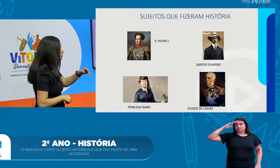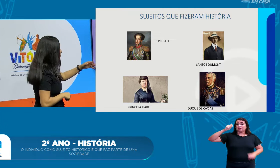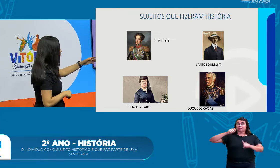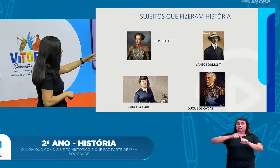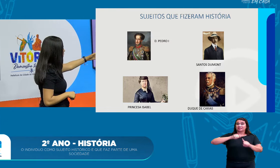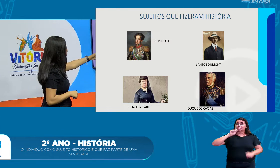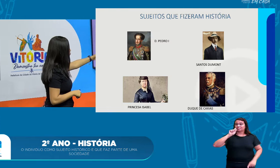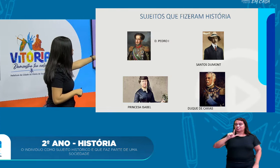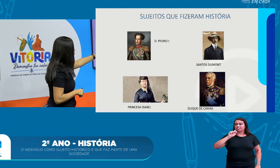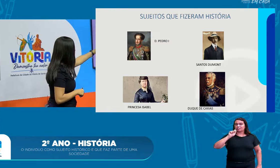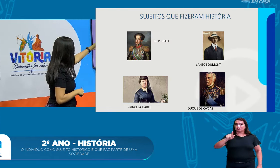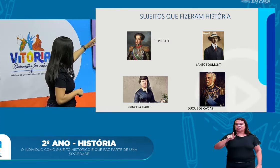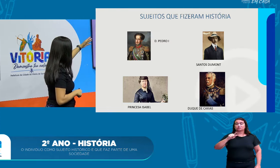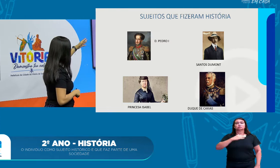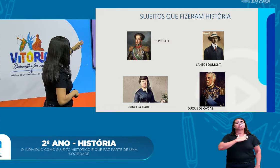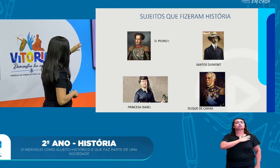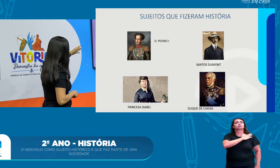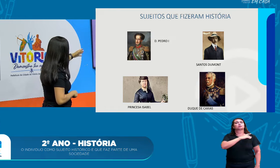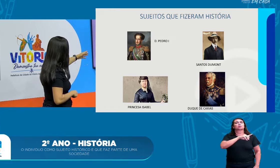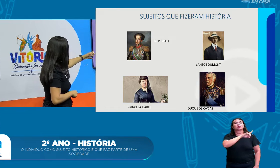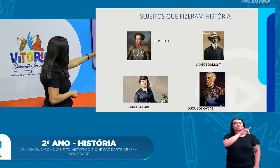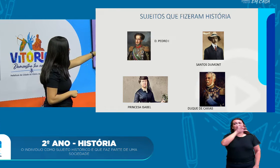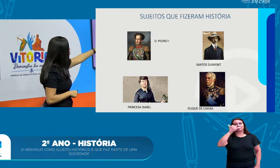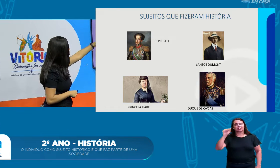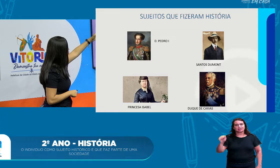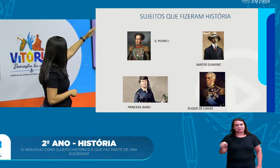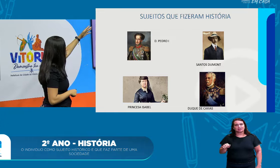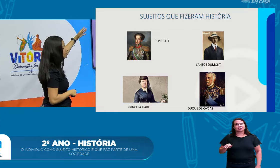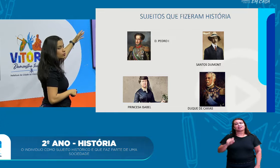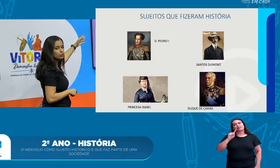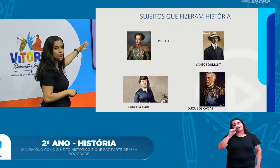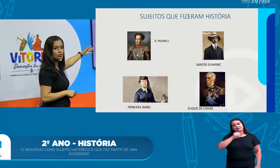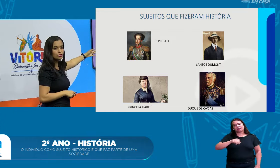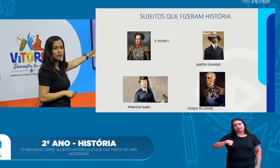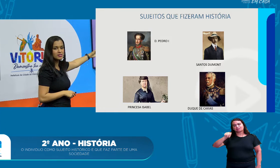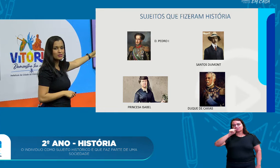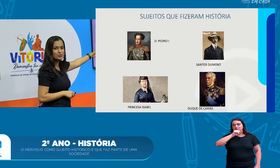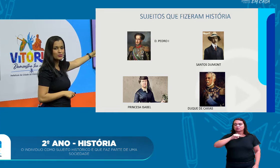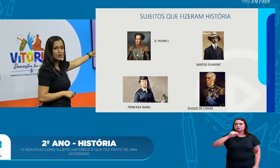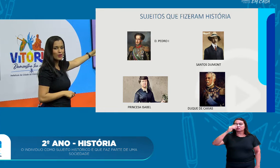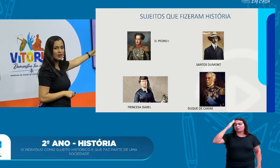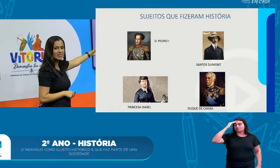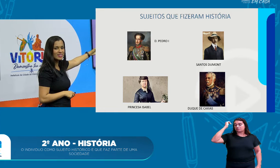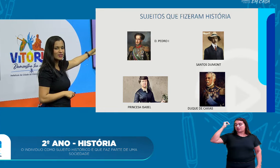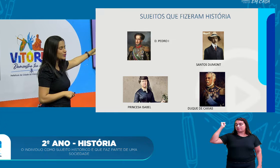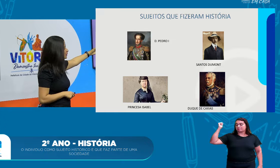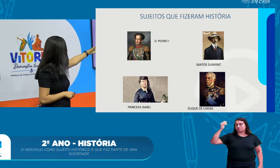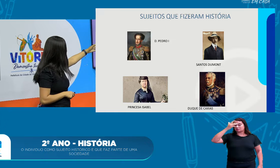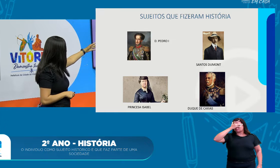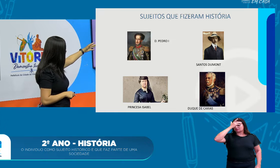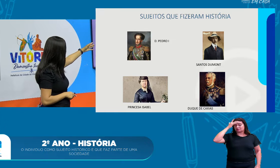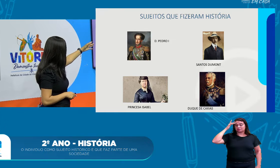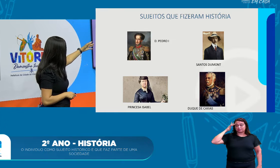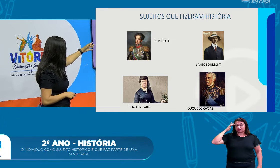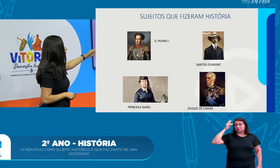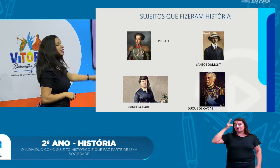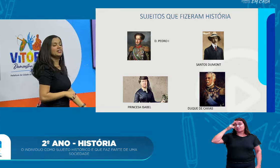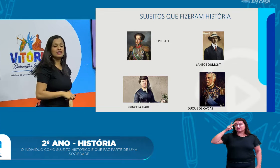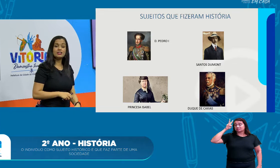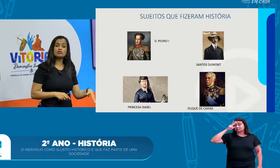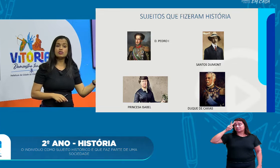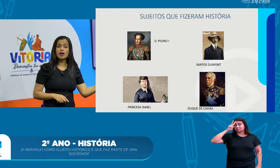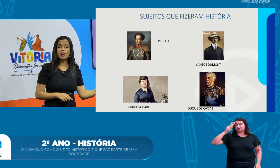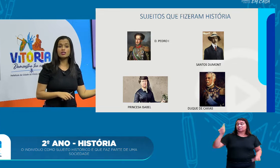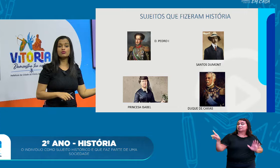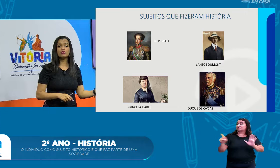Então, olha aí, figuras históricas que contaram a história dentro do nosso Brasil. Olha que lindo, não é verdade?